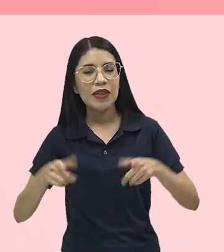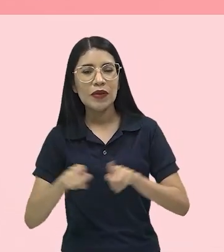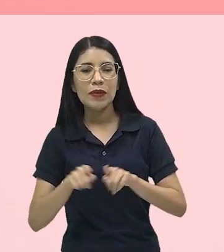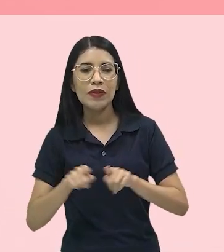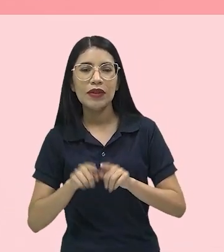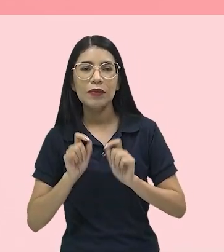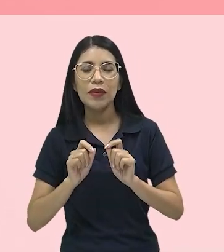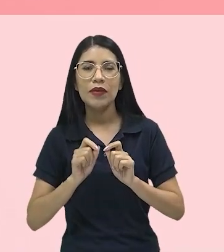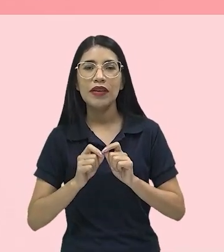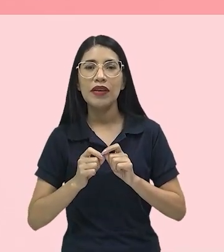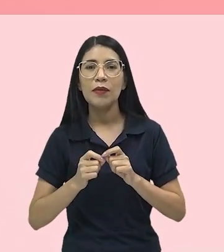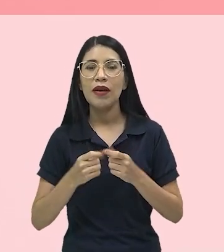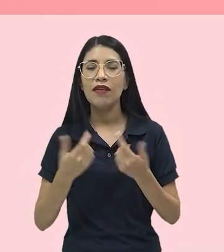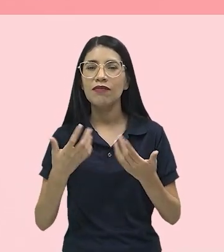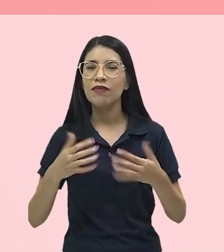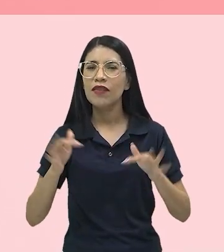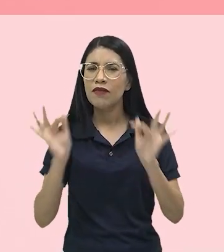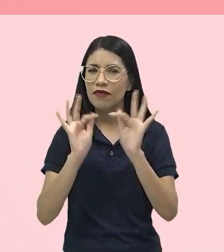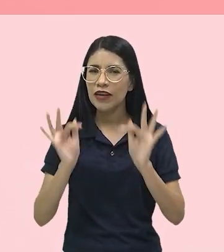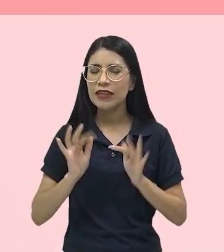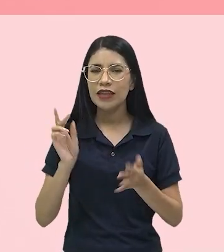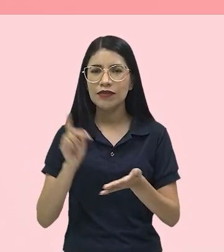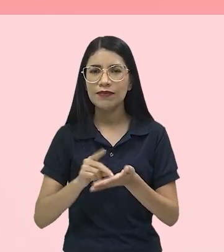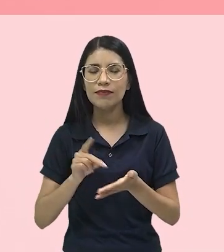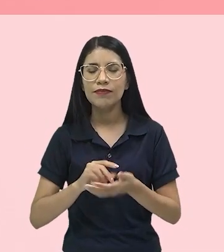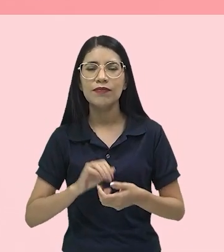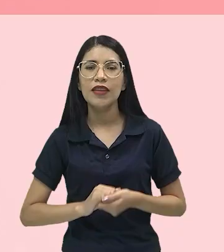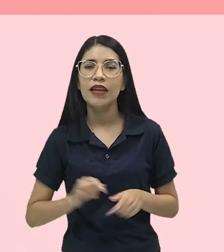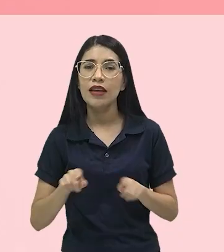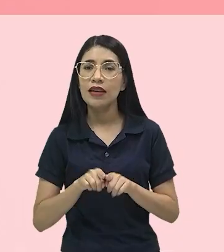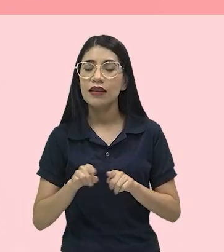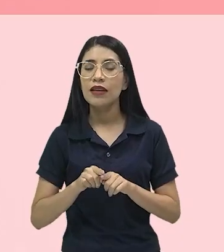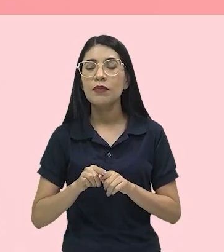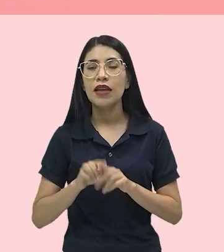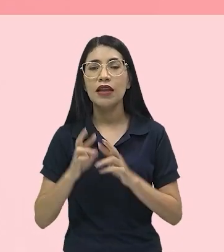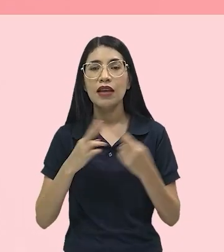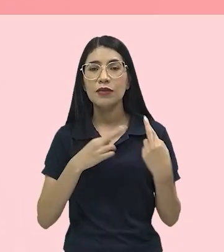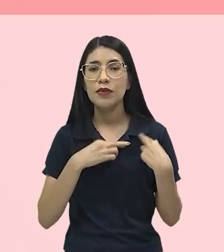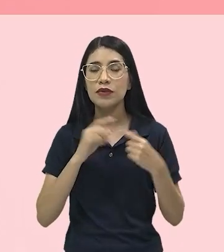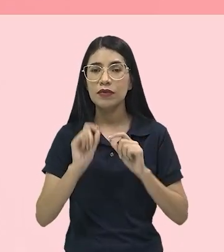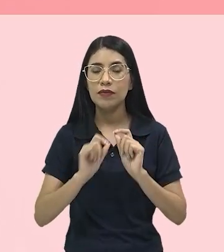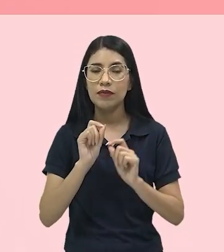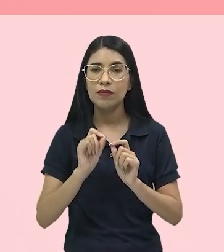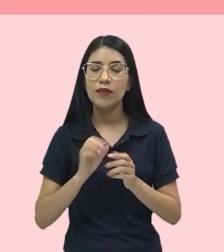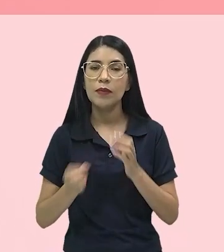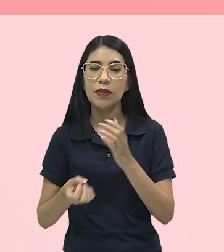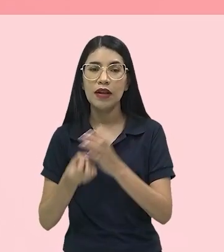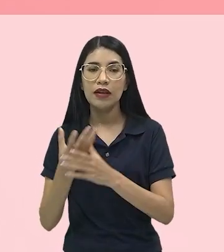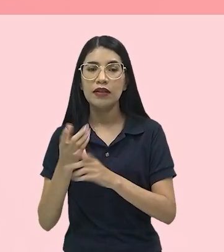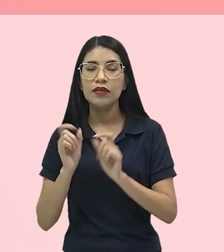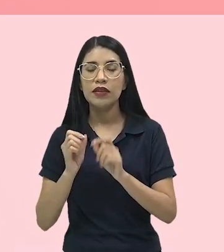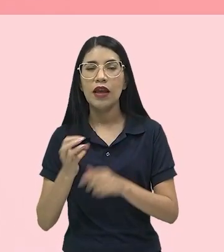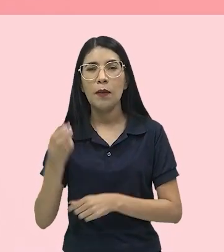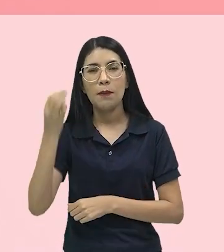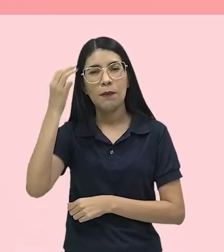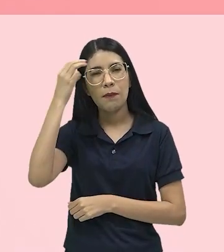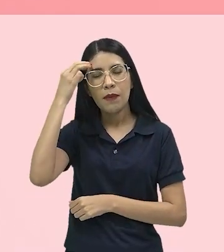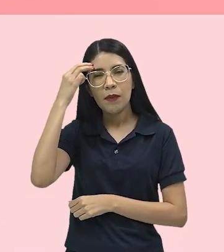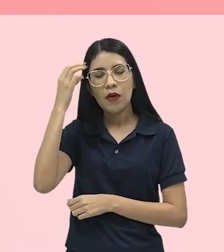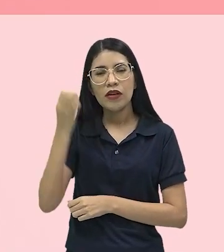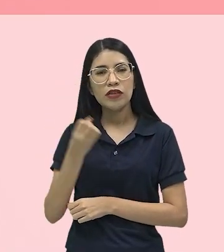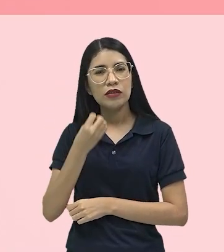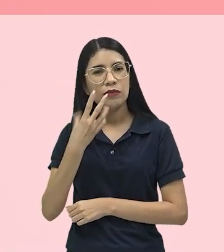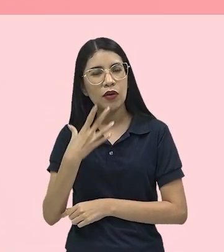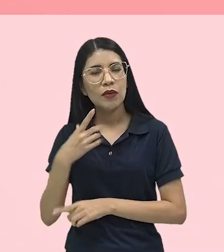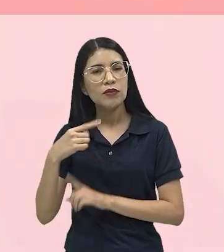a euforia. Além disso, a dopamina é responsável pela formação das memórias